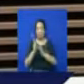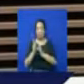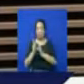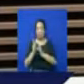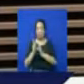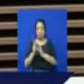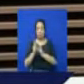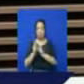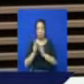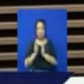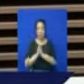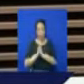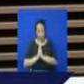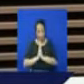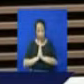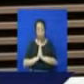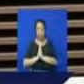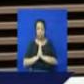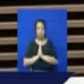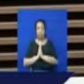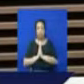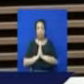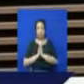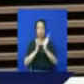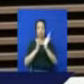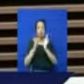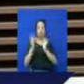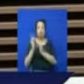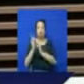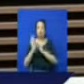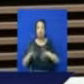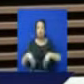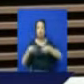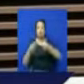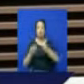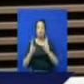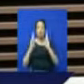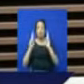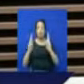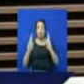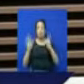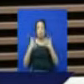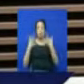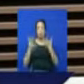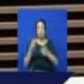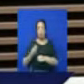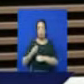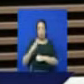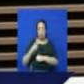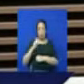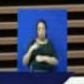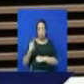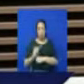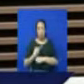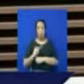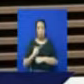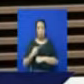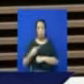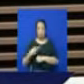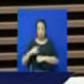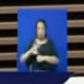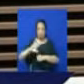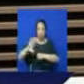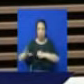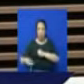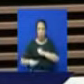Jesus que traz a esperança, a alegria de viver, que nos torna completos, que preenche o nosso